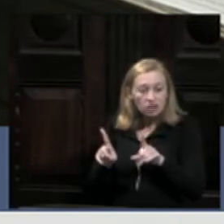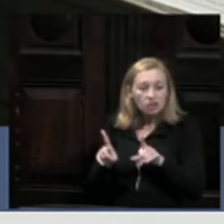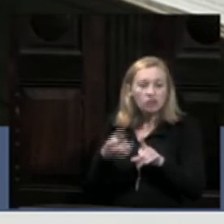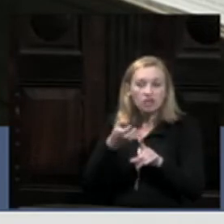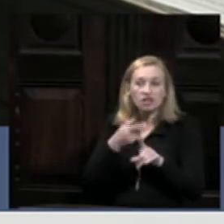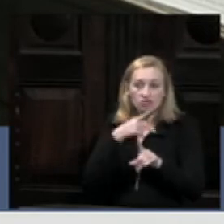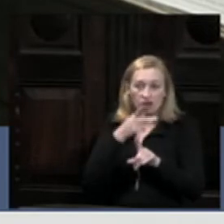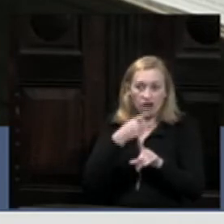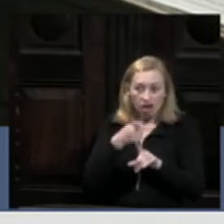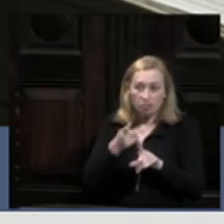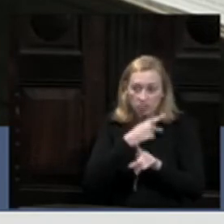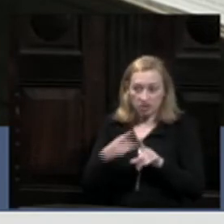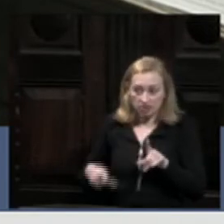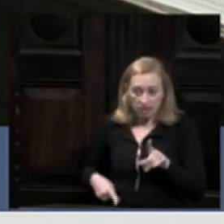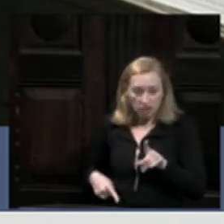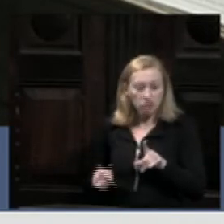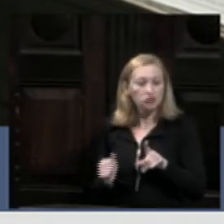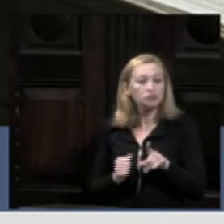Excelência